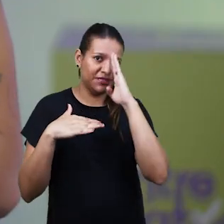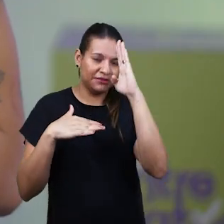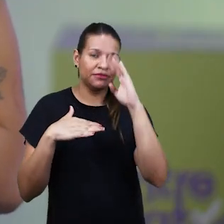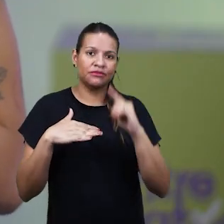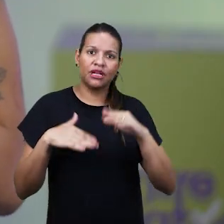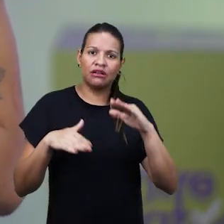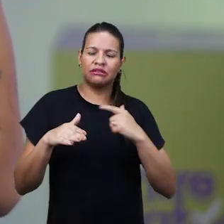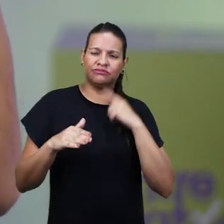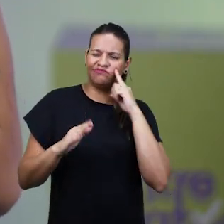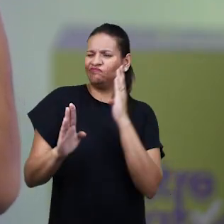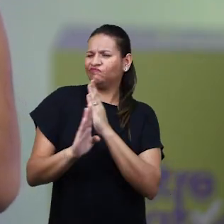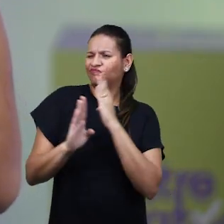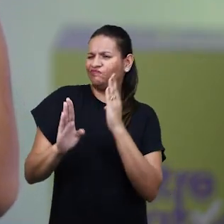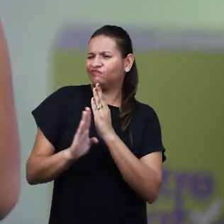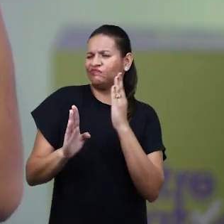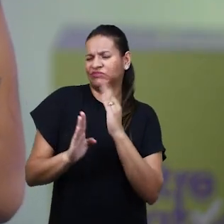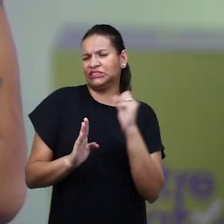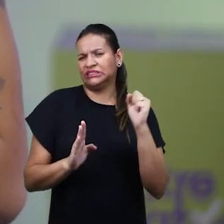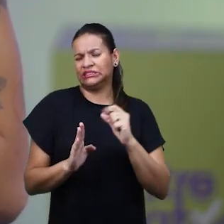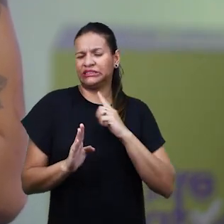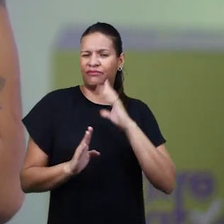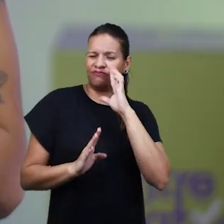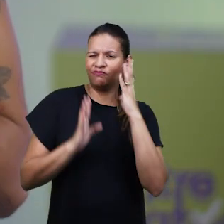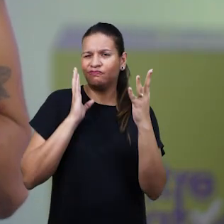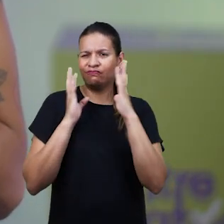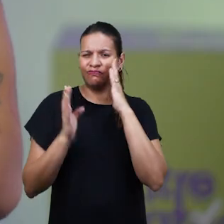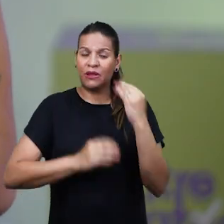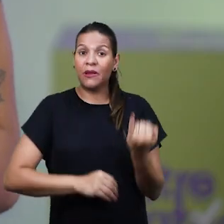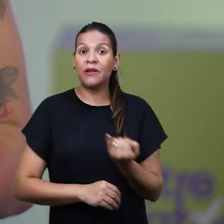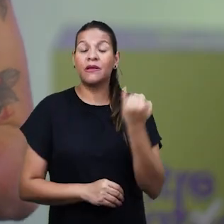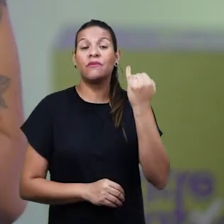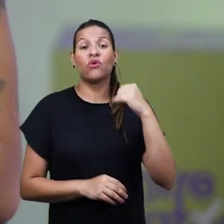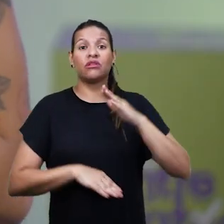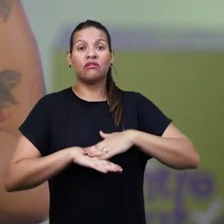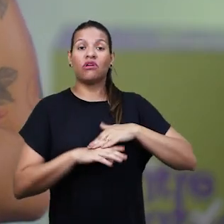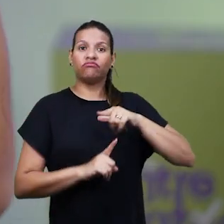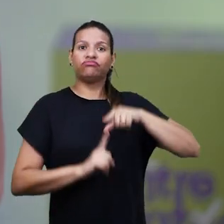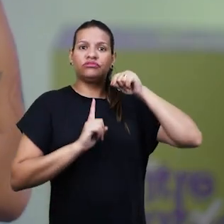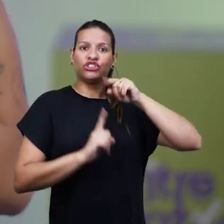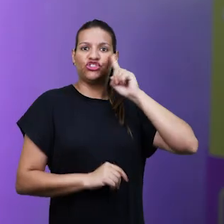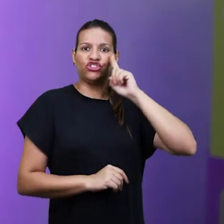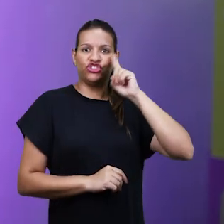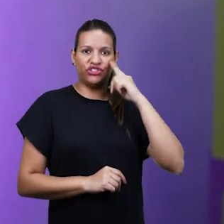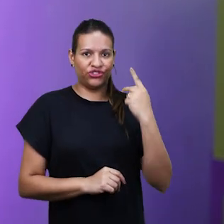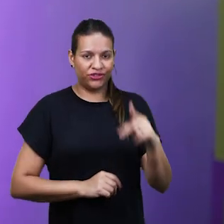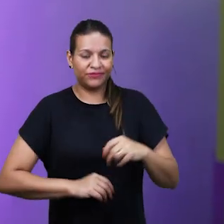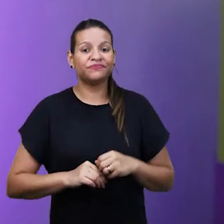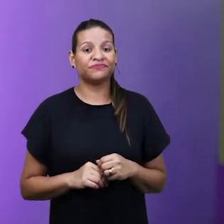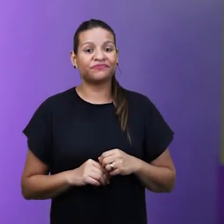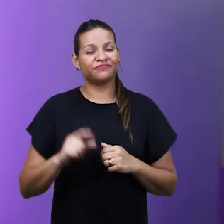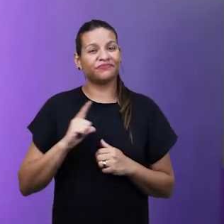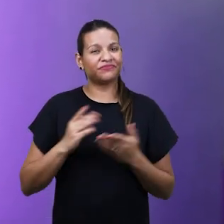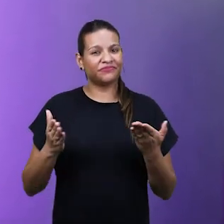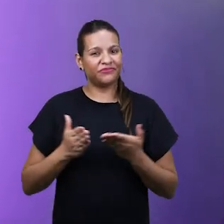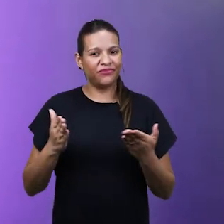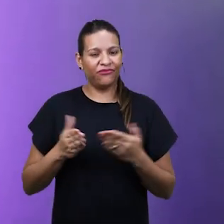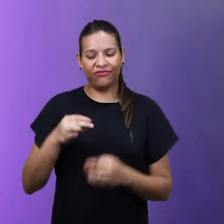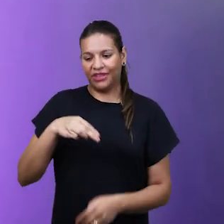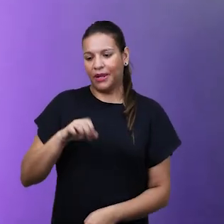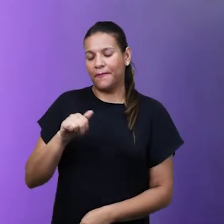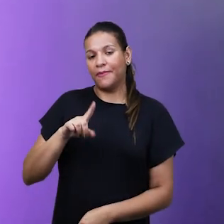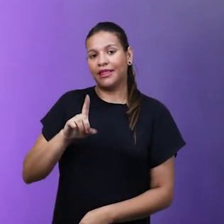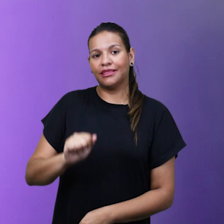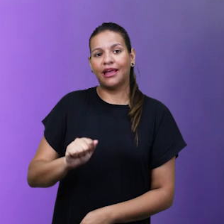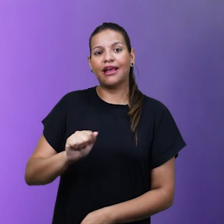e podem gerar desconfiança e influenciar decisões importantes que você toma no dia a dia. Este é o Manda Real Entre